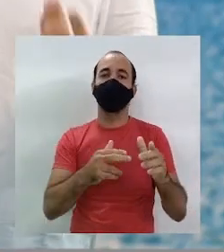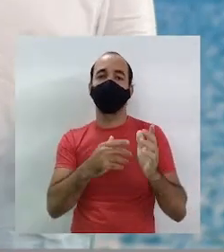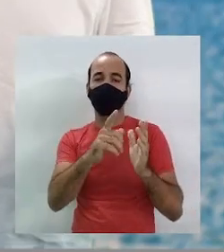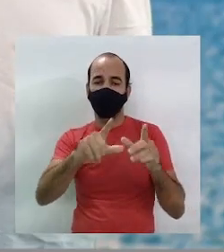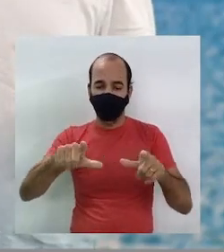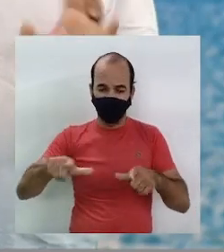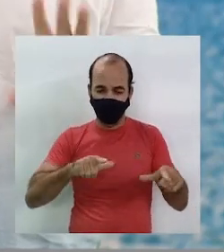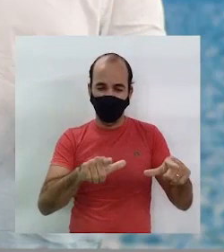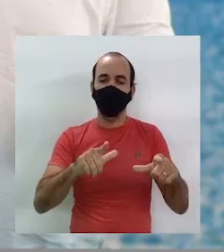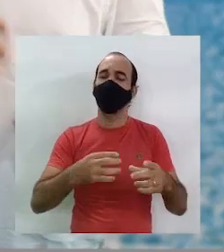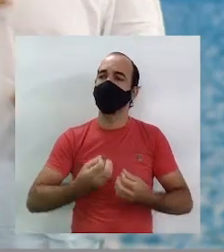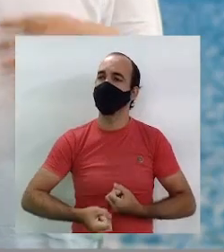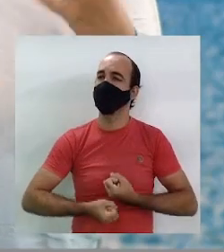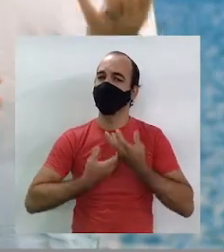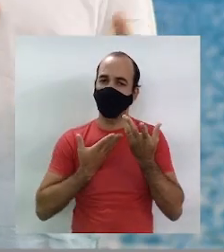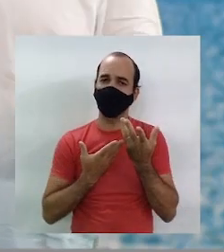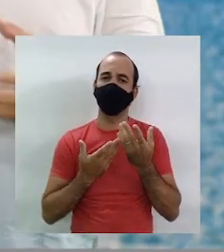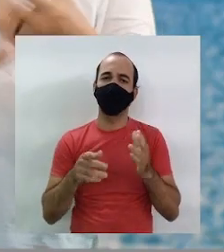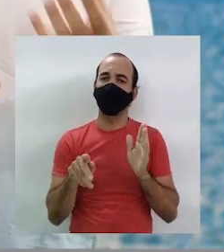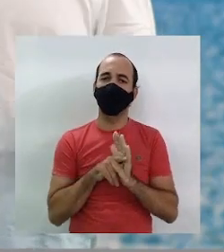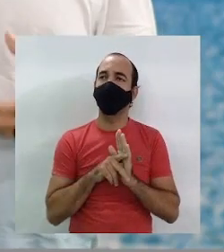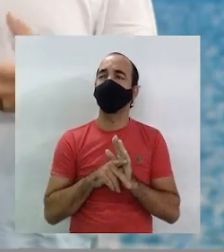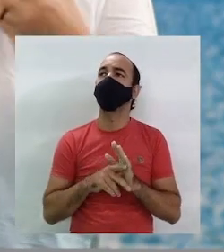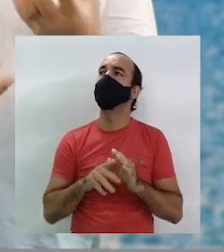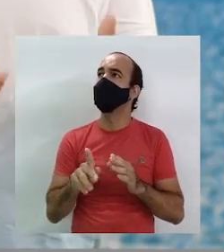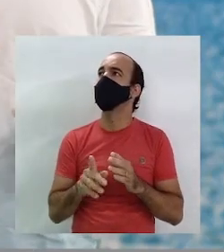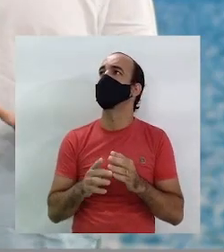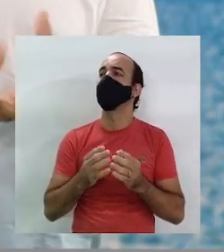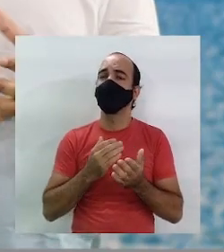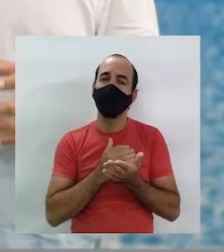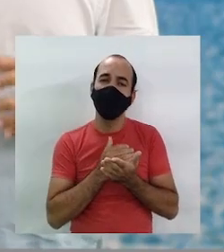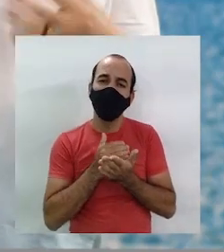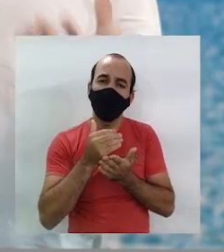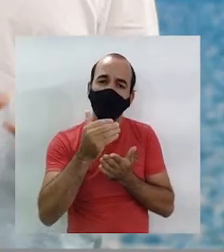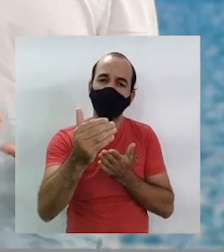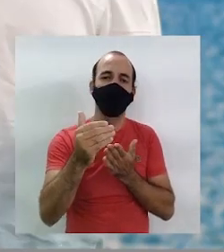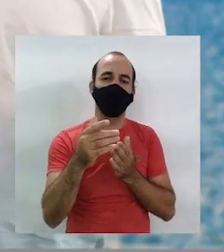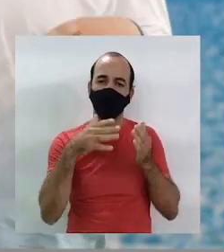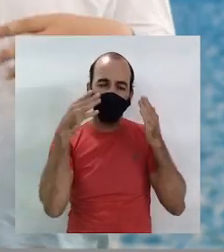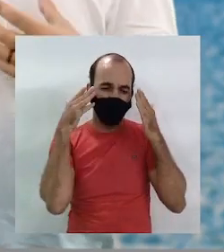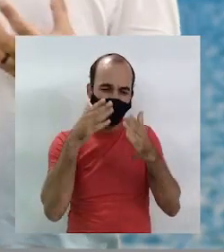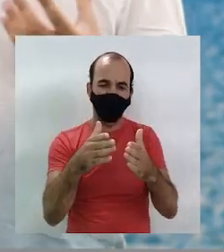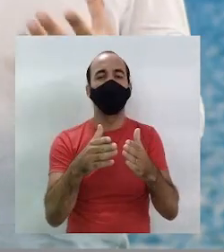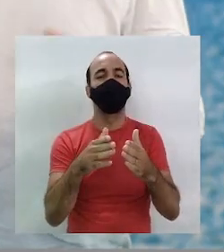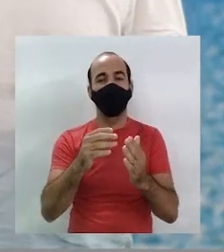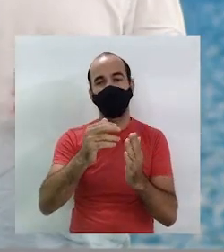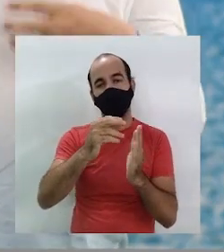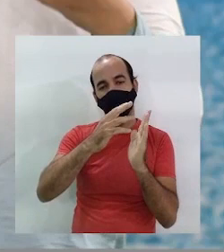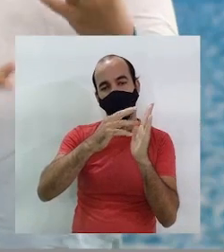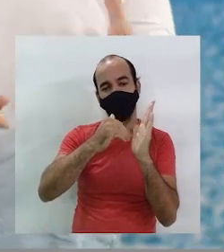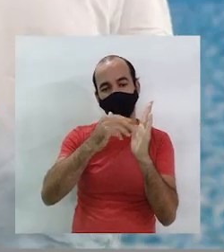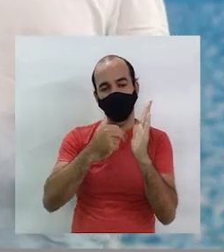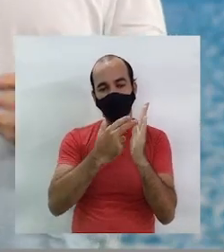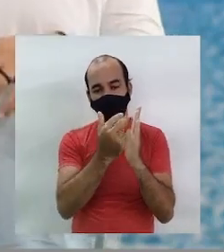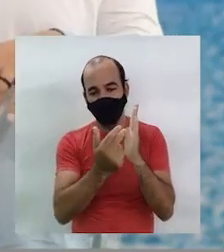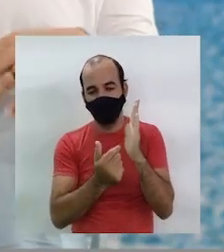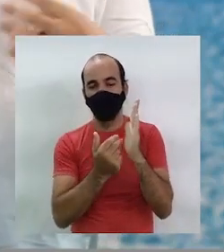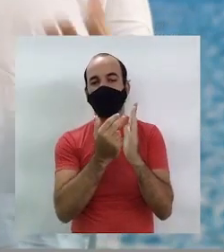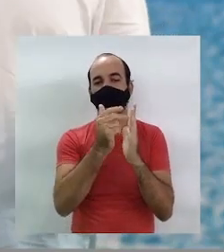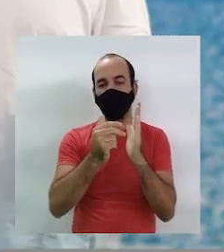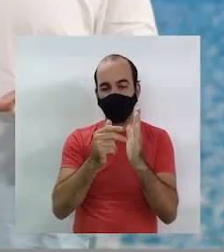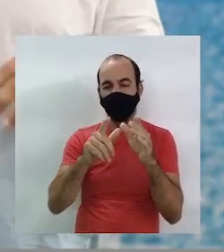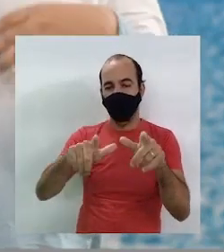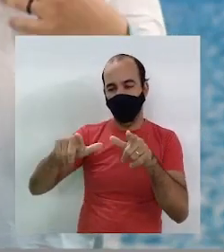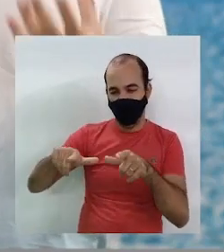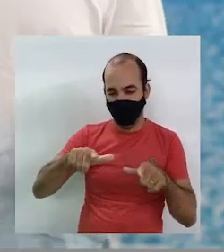de expressão artística? Então foi daí onde ele começou a trabalhar com a cerâmica, né, projetando as